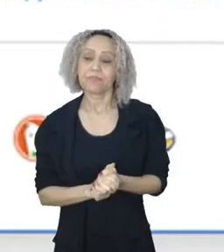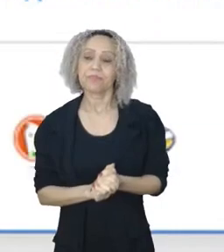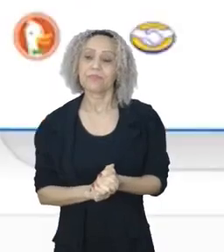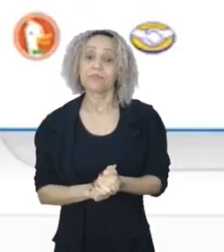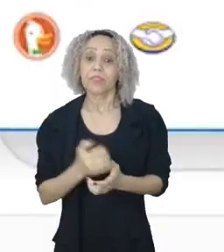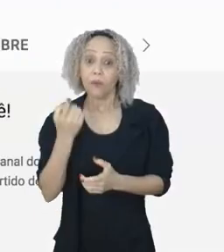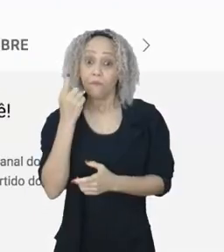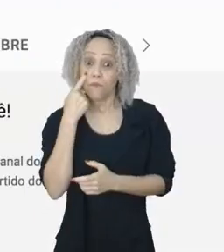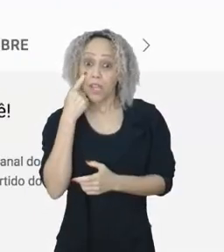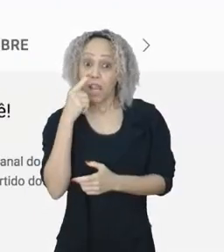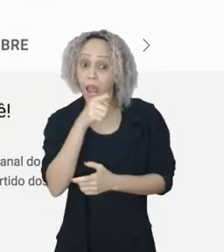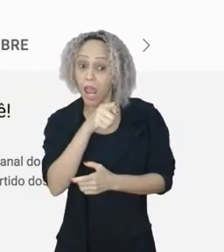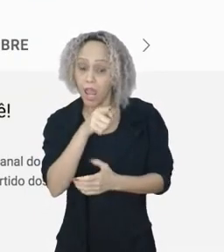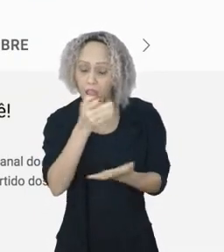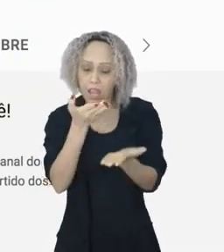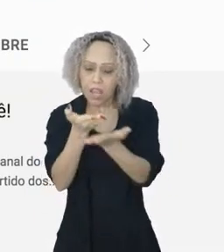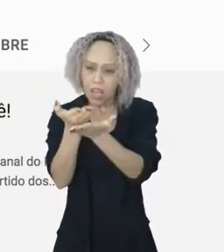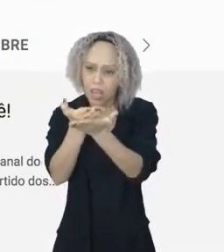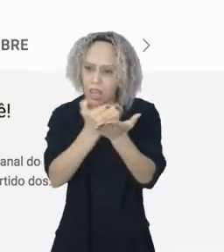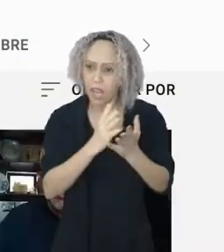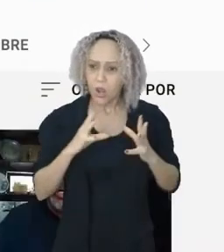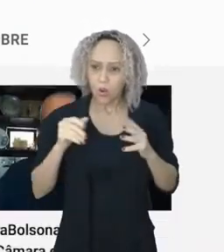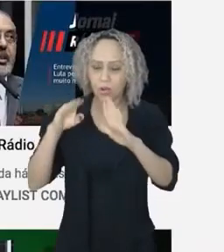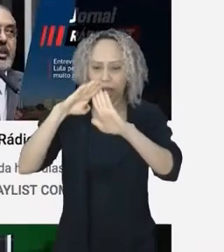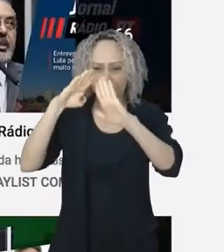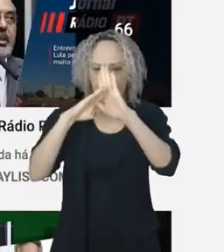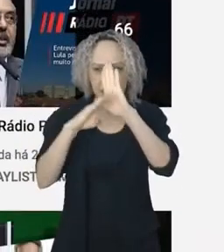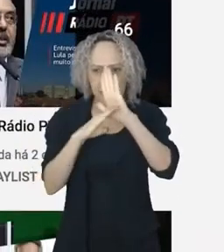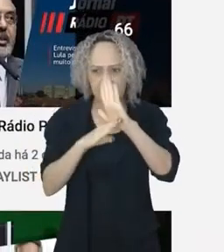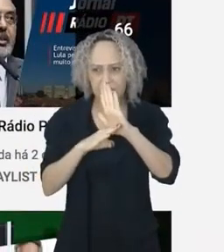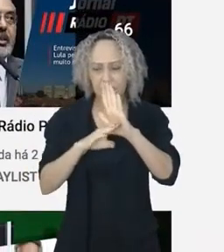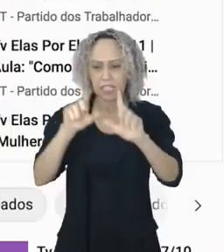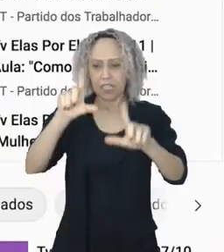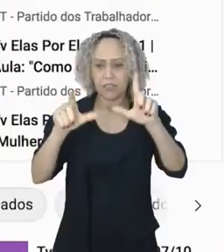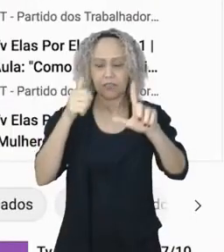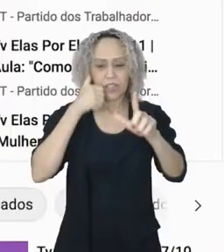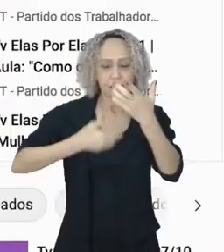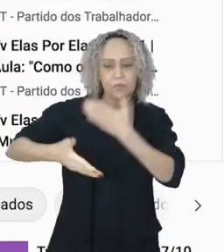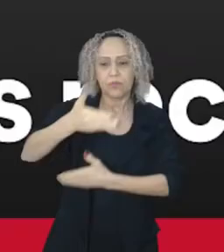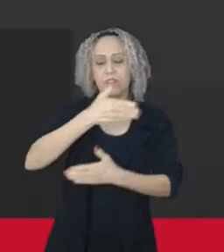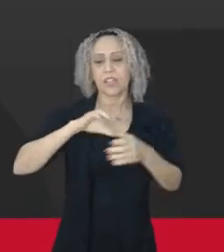Reveja esta e outras aulas na playlist da TV Elas por Elas Formação, no